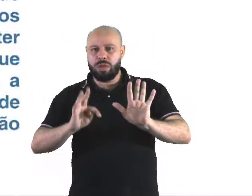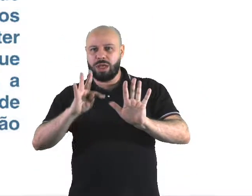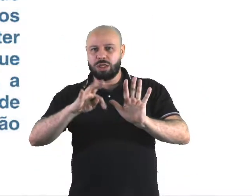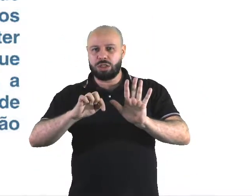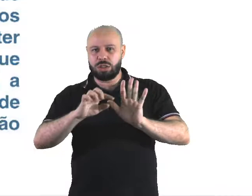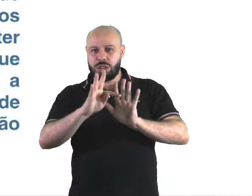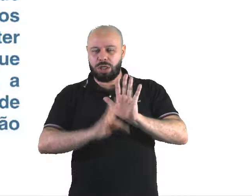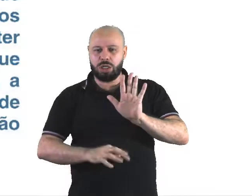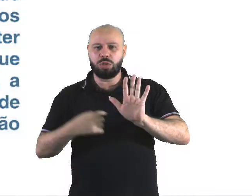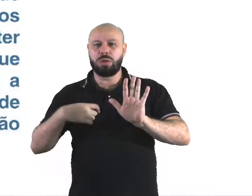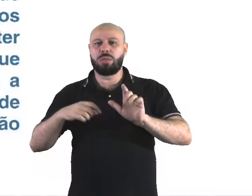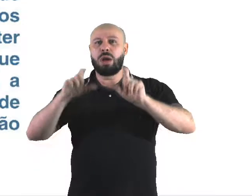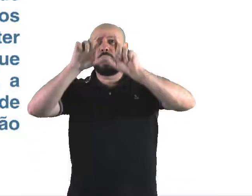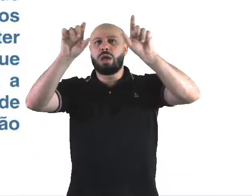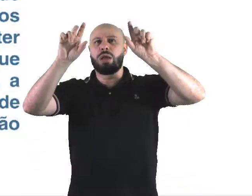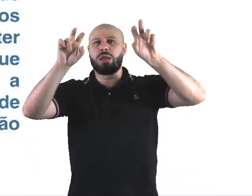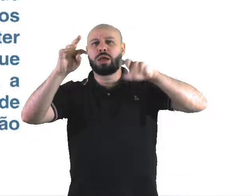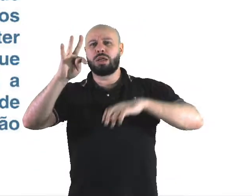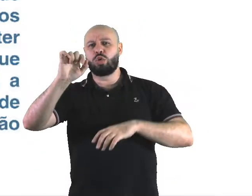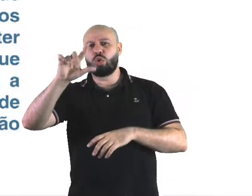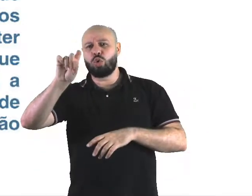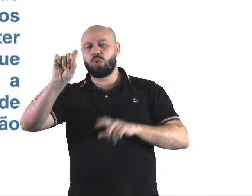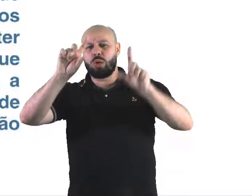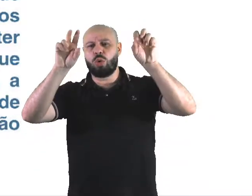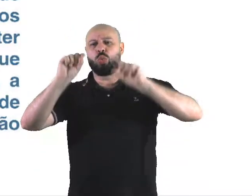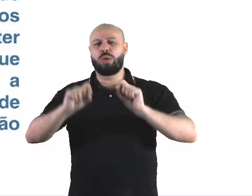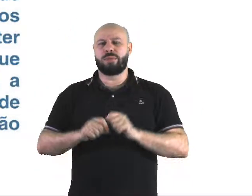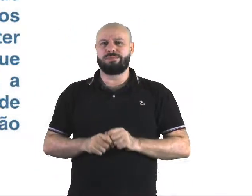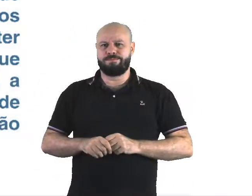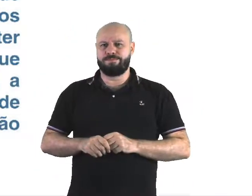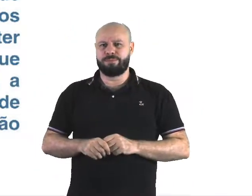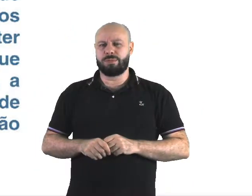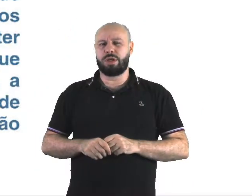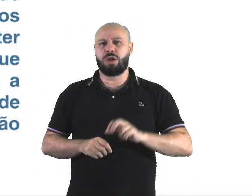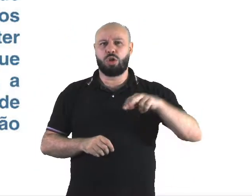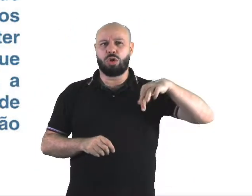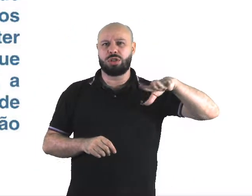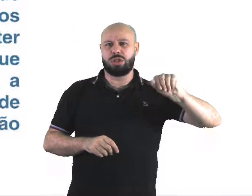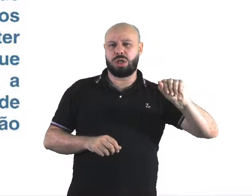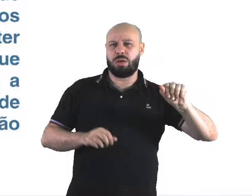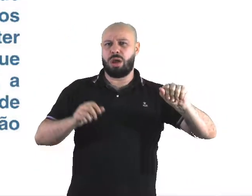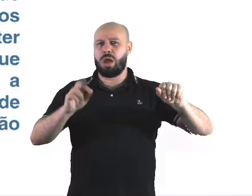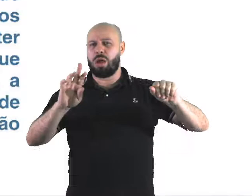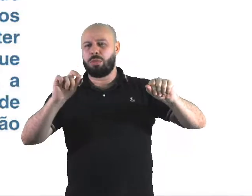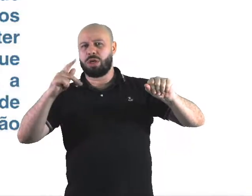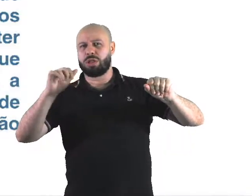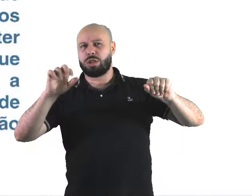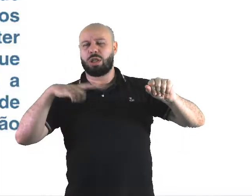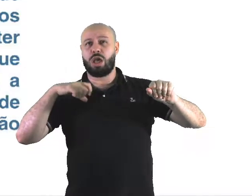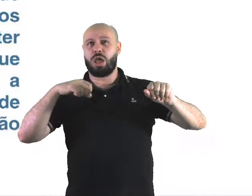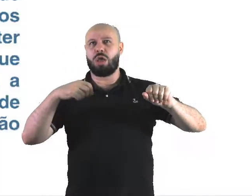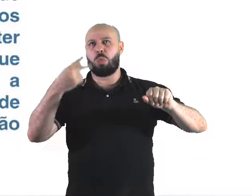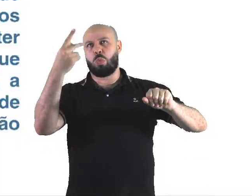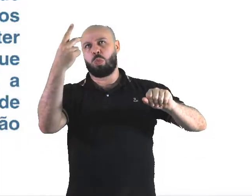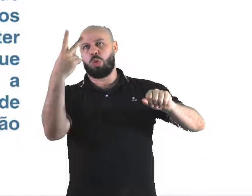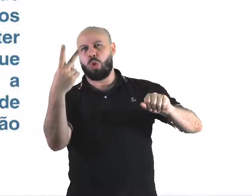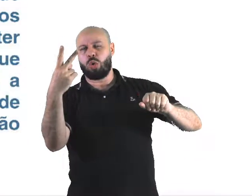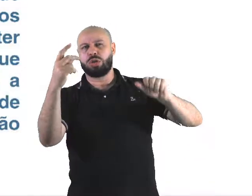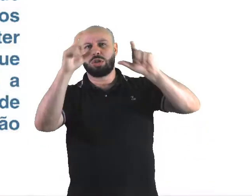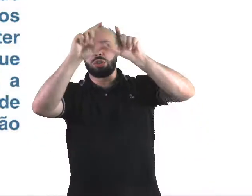o que é o título? O título, as reportagens, tal qual as notícias, podem apresentar dois títulos,